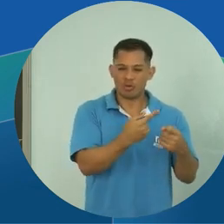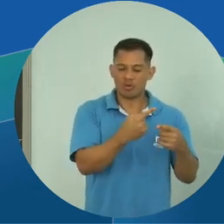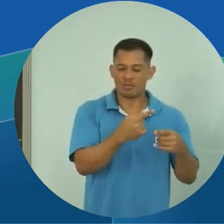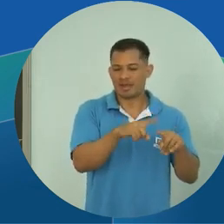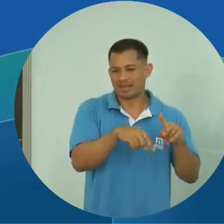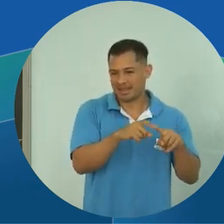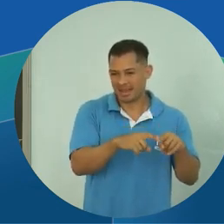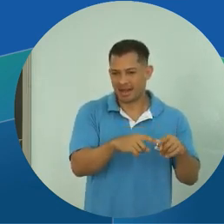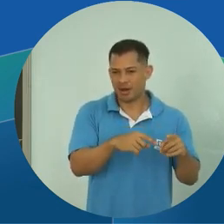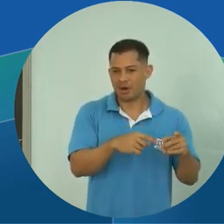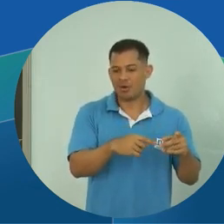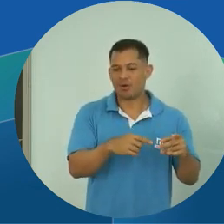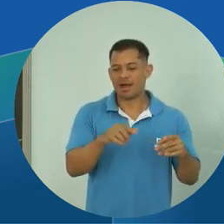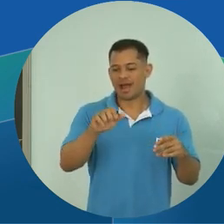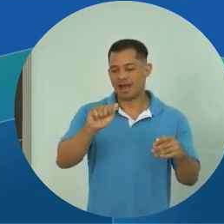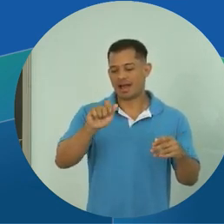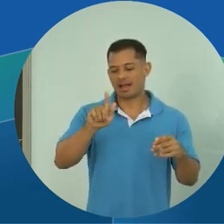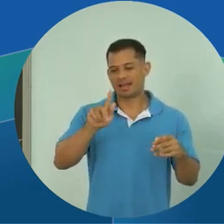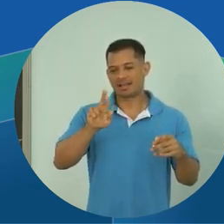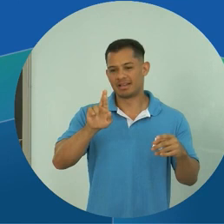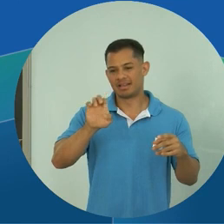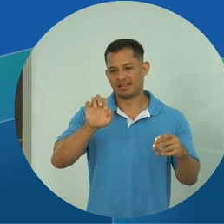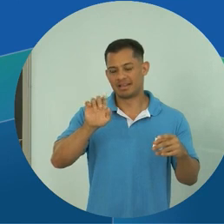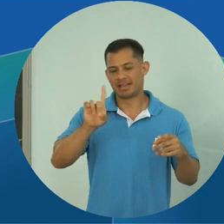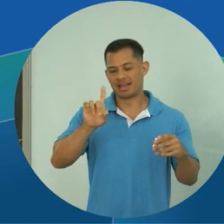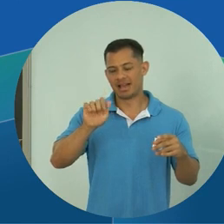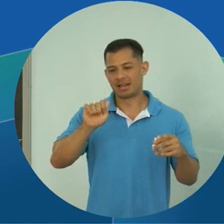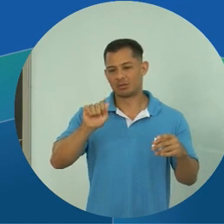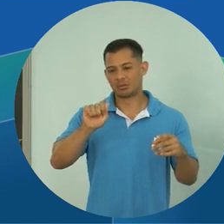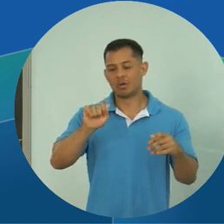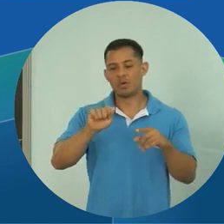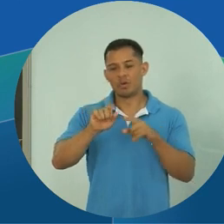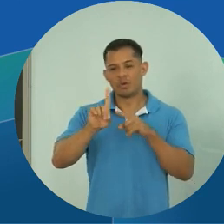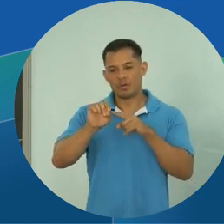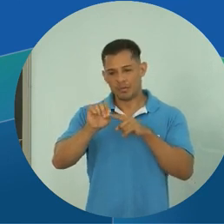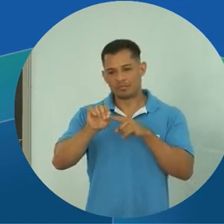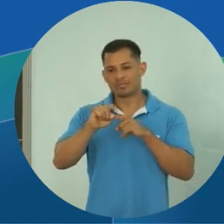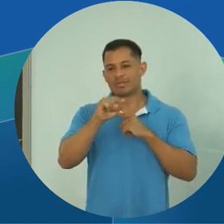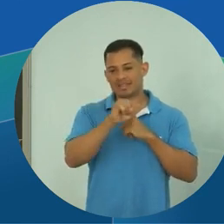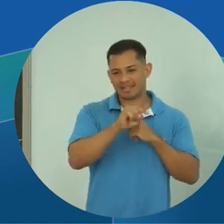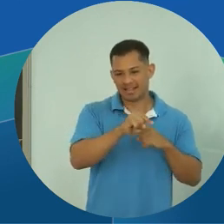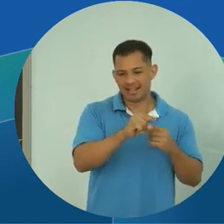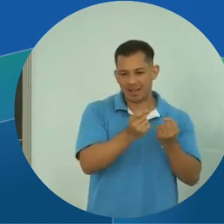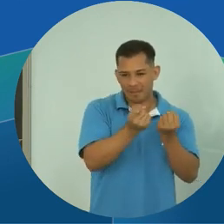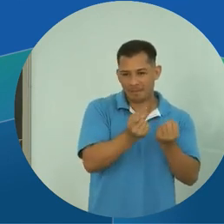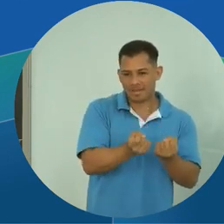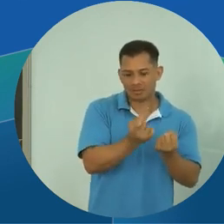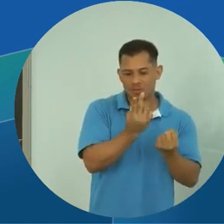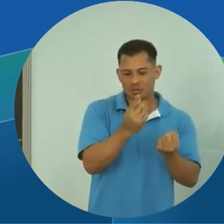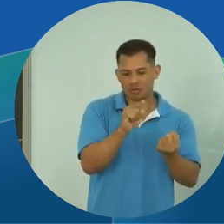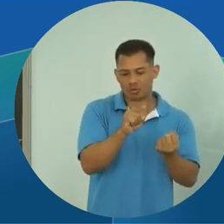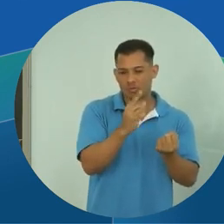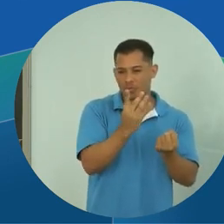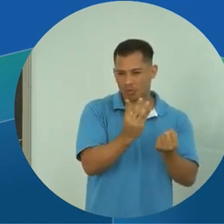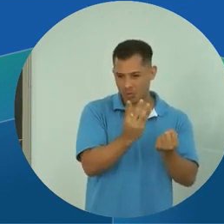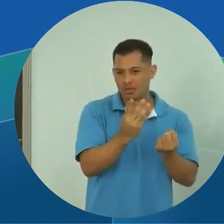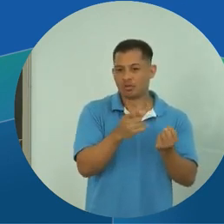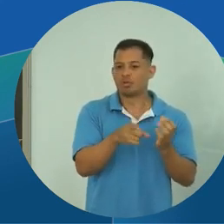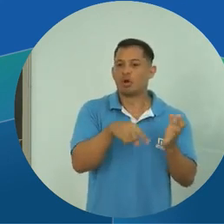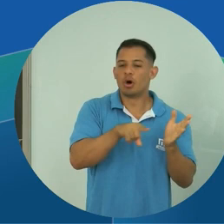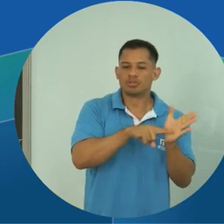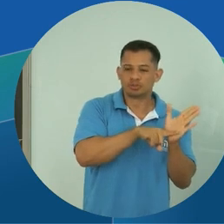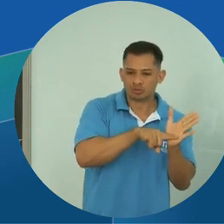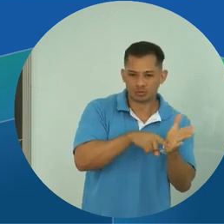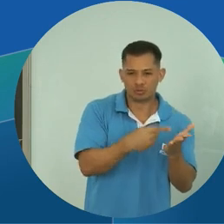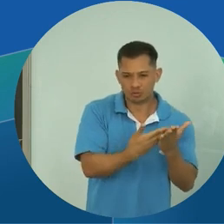gente, que seria o 2,4, e a gente teve que fazer todo um estudo, desde materiais